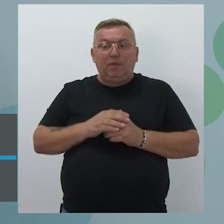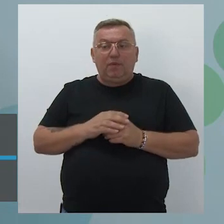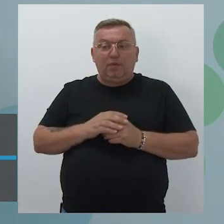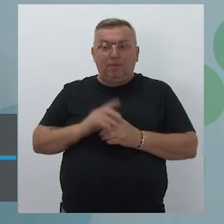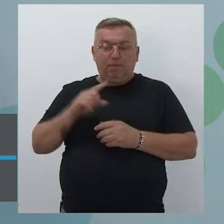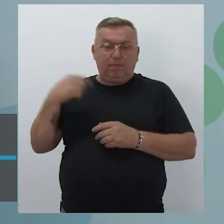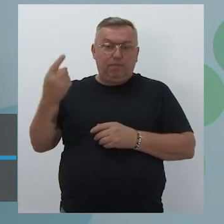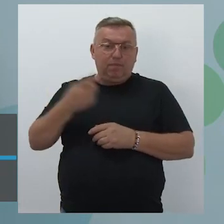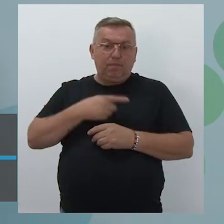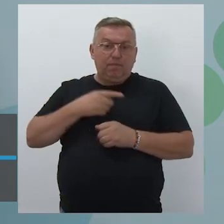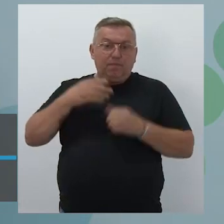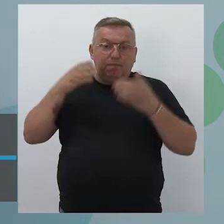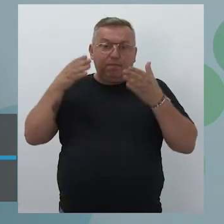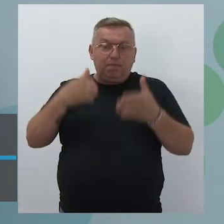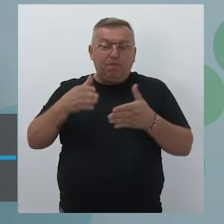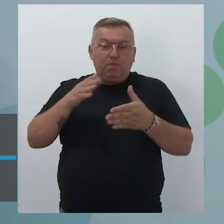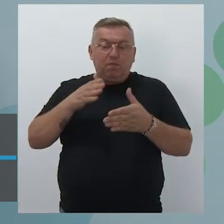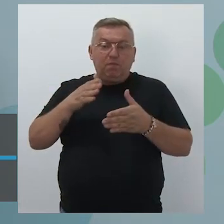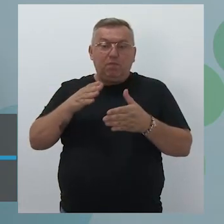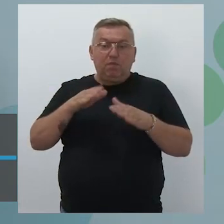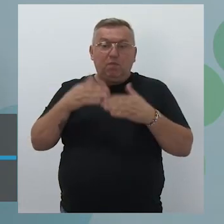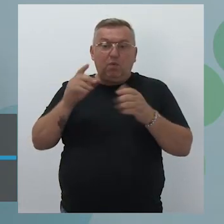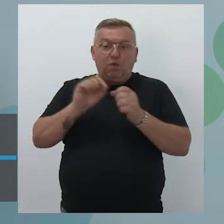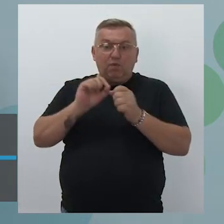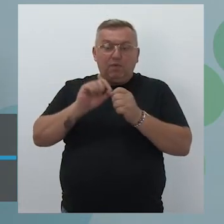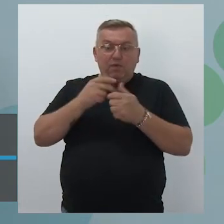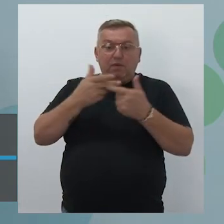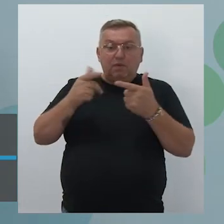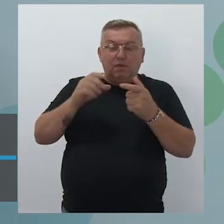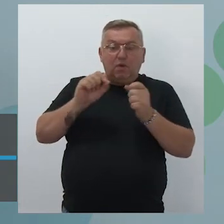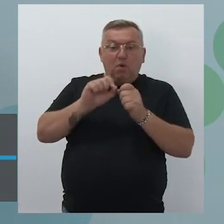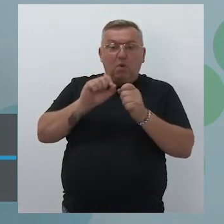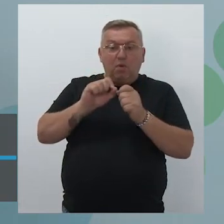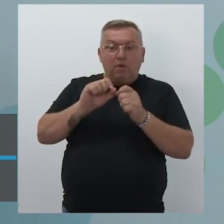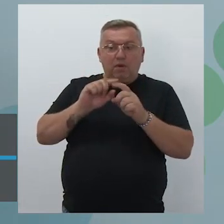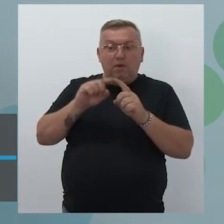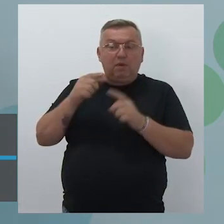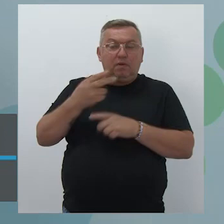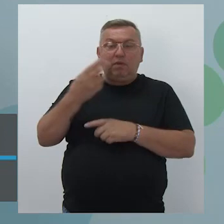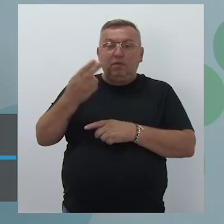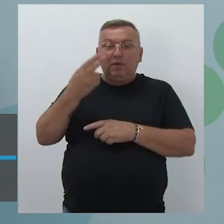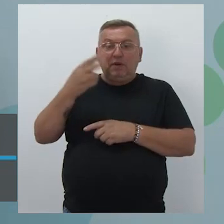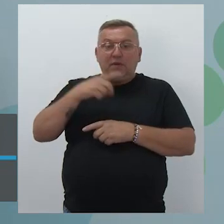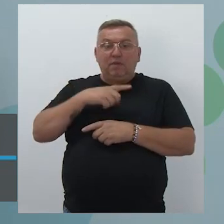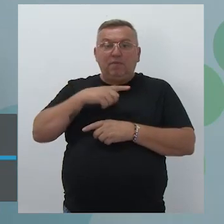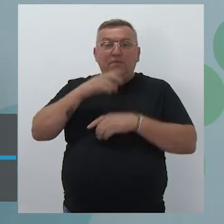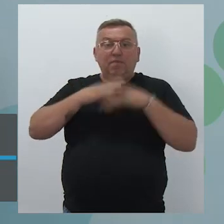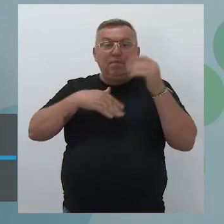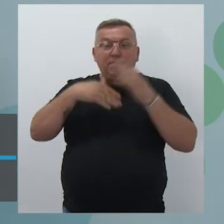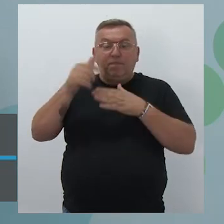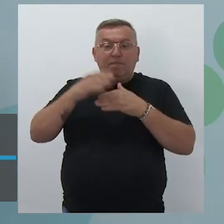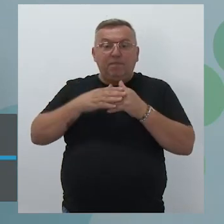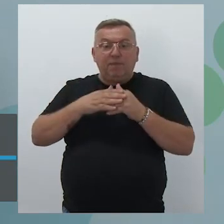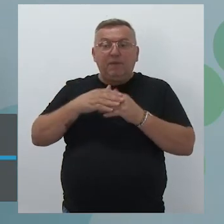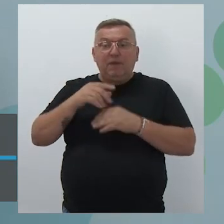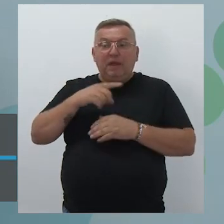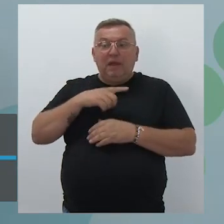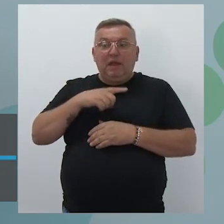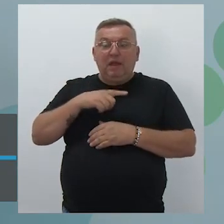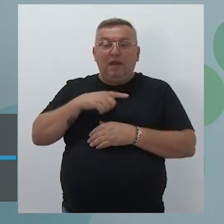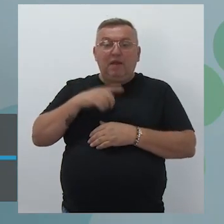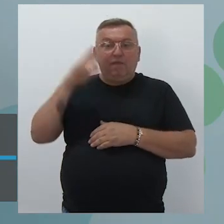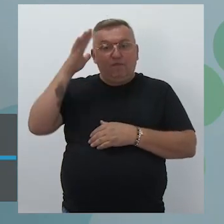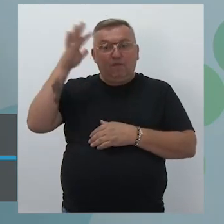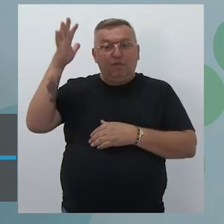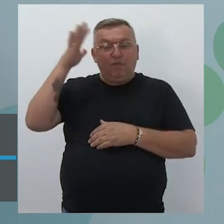gente priorizou quando foi construir os objetos, não, essa habilidade aqui é de